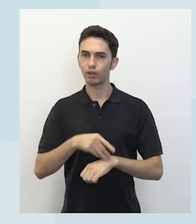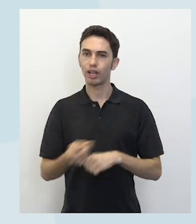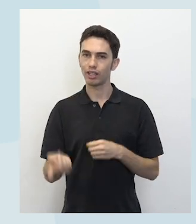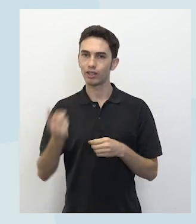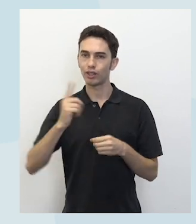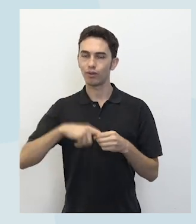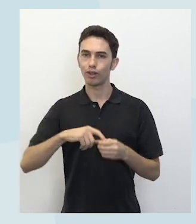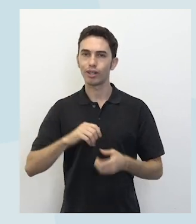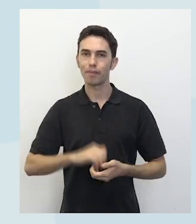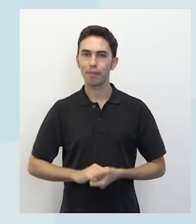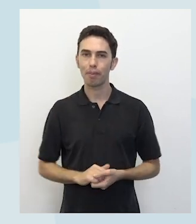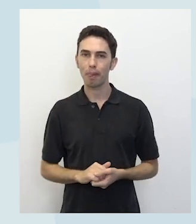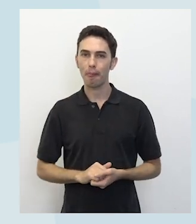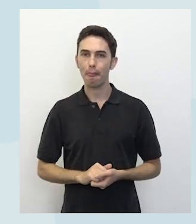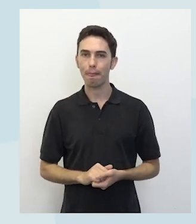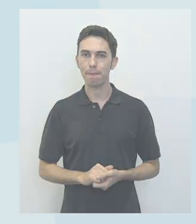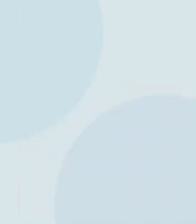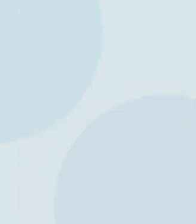já volta.